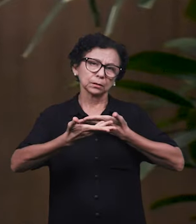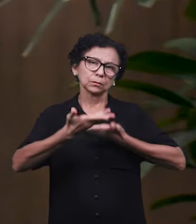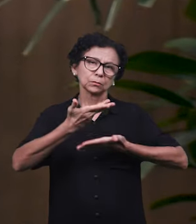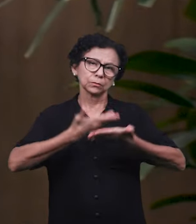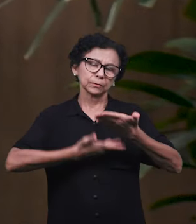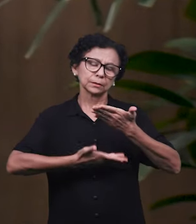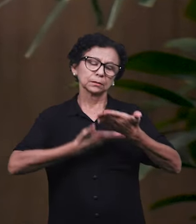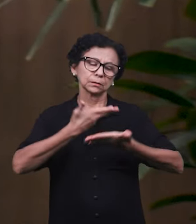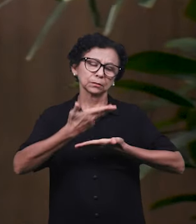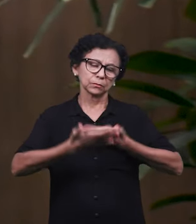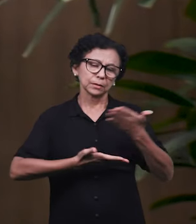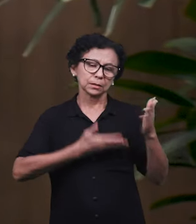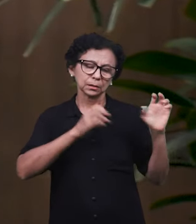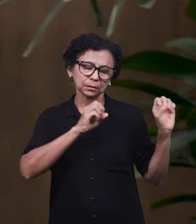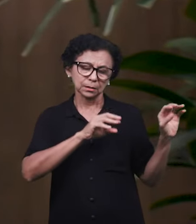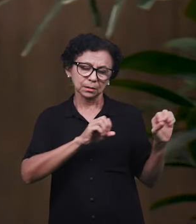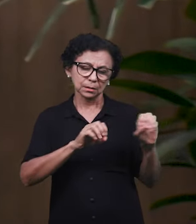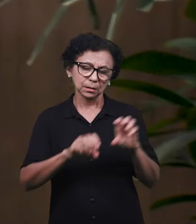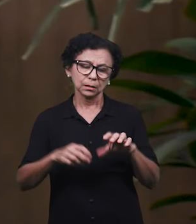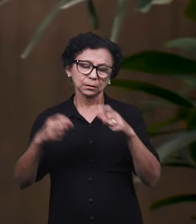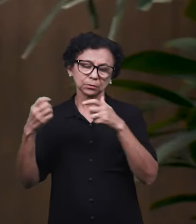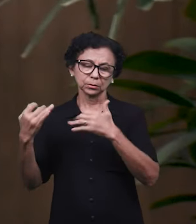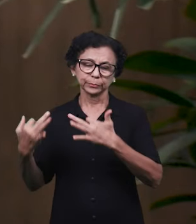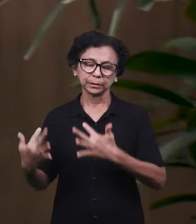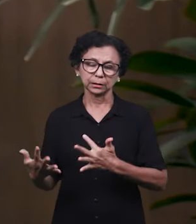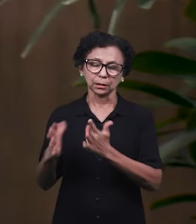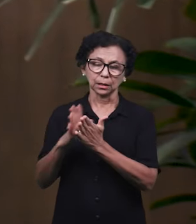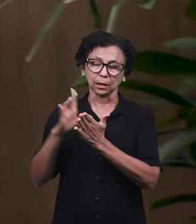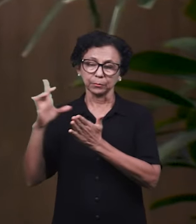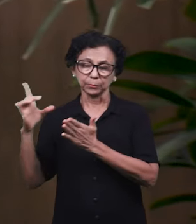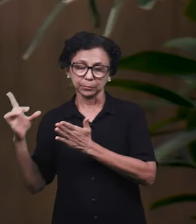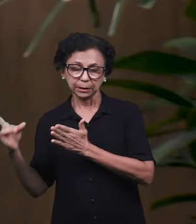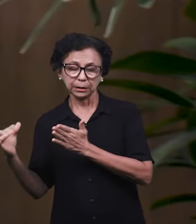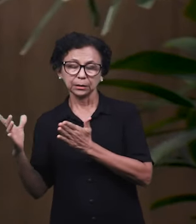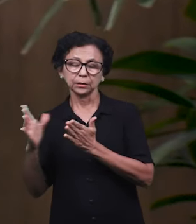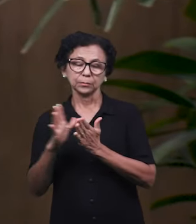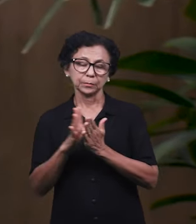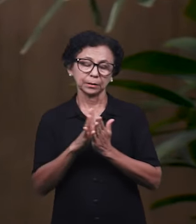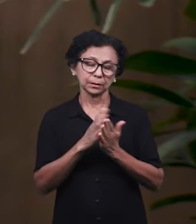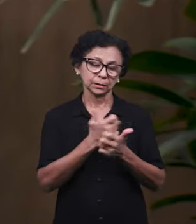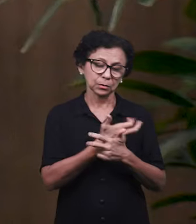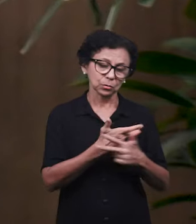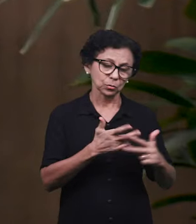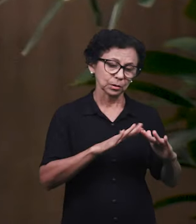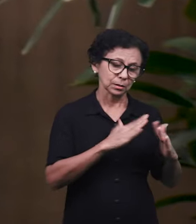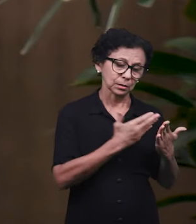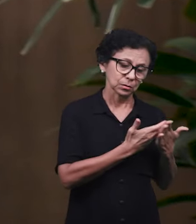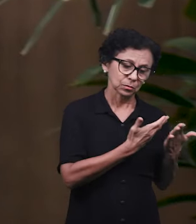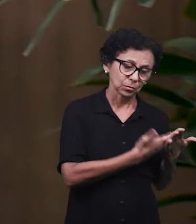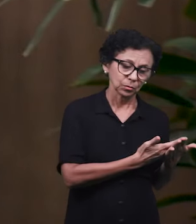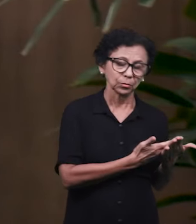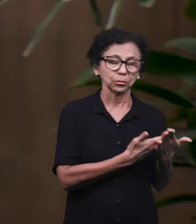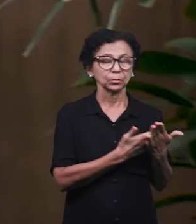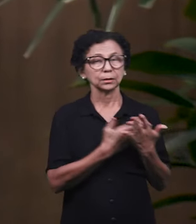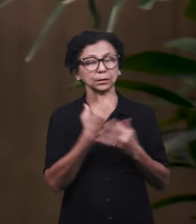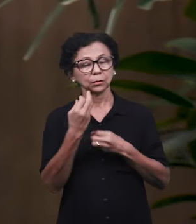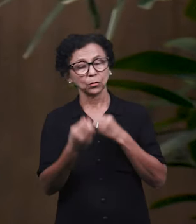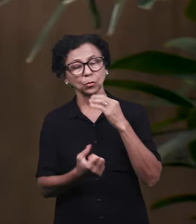do universo, a origem da vida, a origem do homem, ele vai chegar à conclusão de que aquilo faz parte